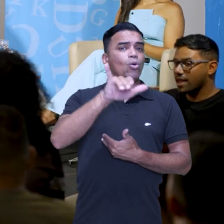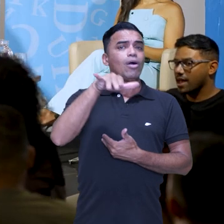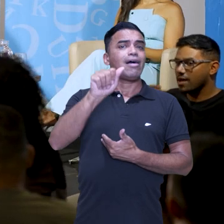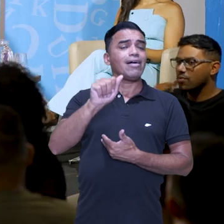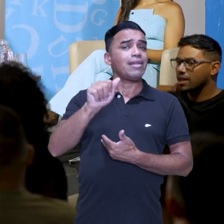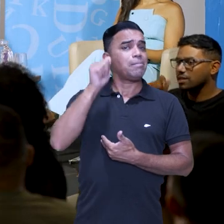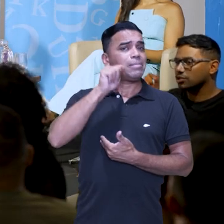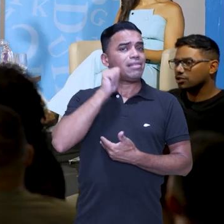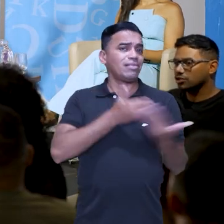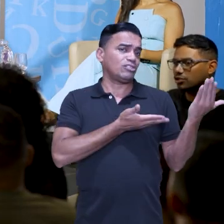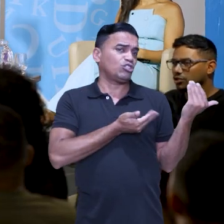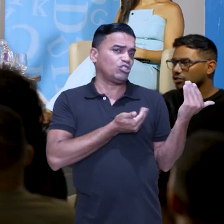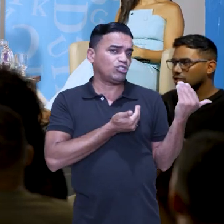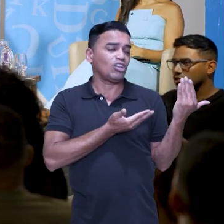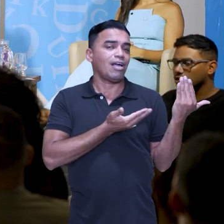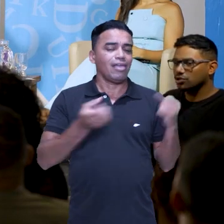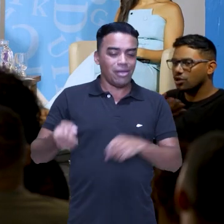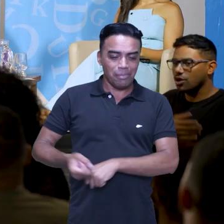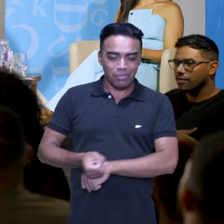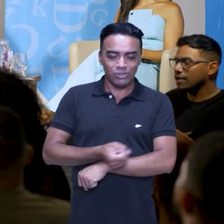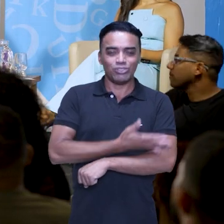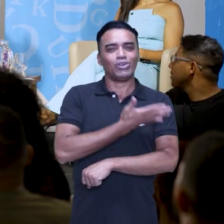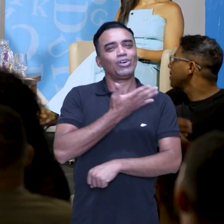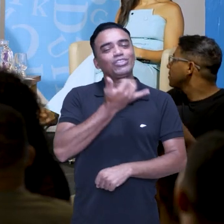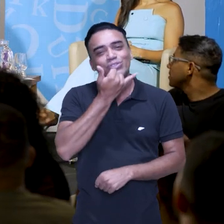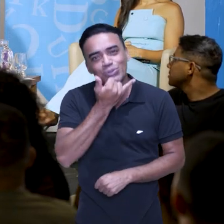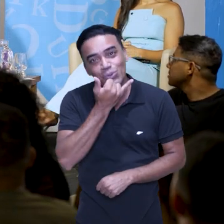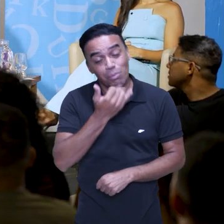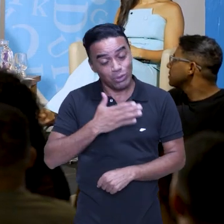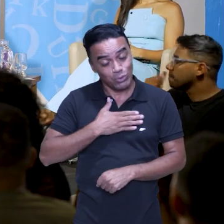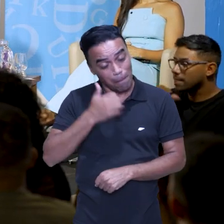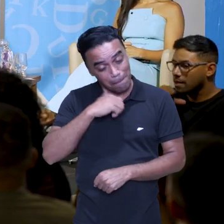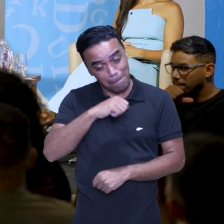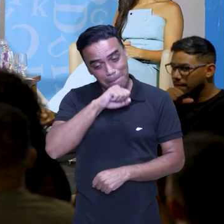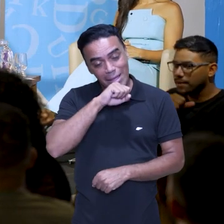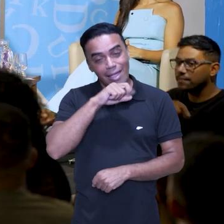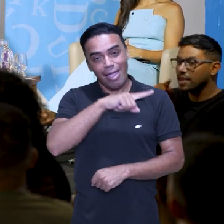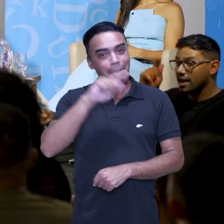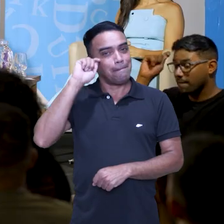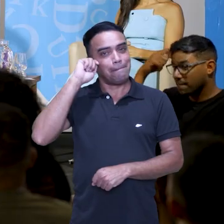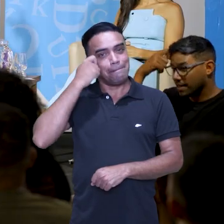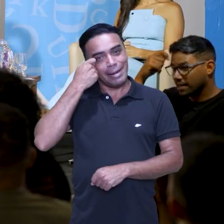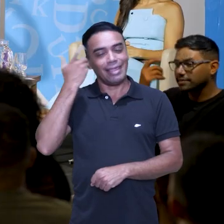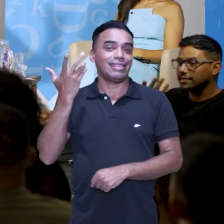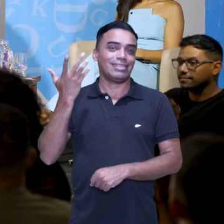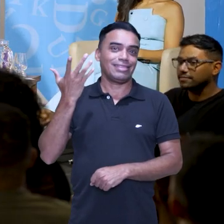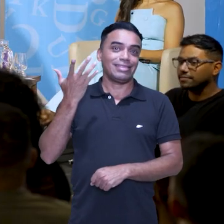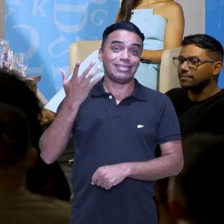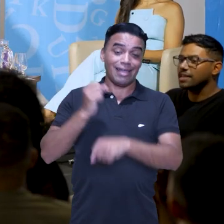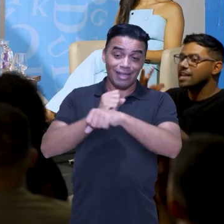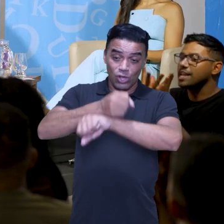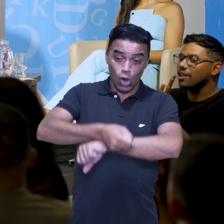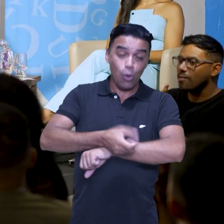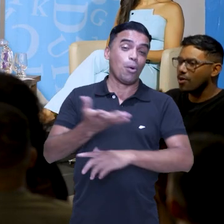mulher jovem, e eu até me emociono um pouco, desculpa, mas é mãe, né, e ela preta, e aí se eu for falar, acho que